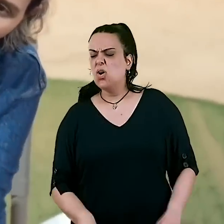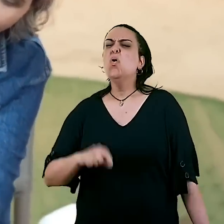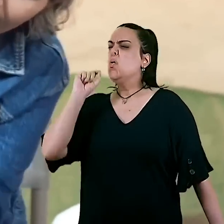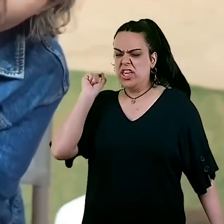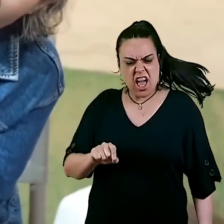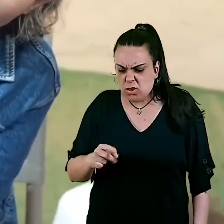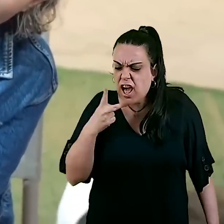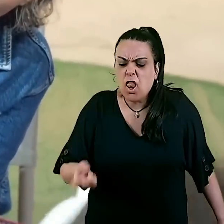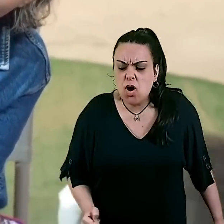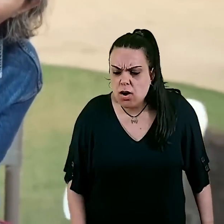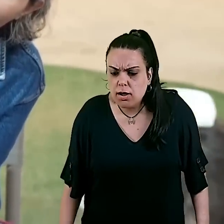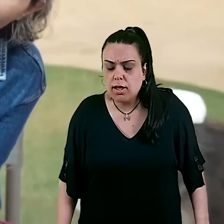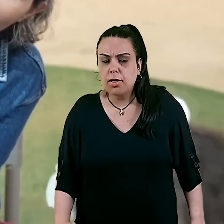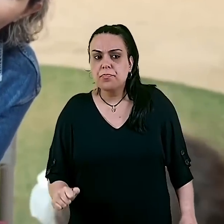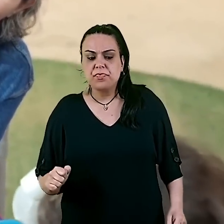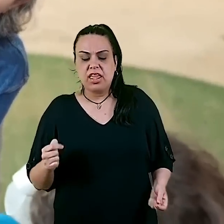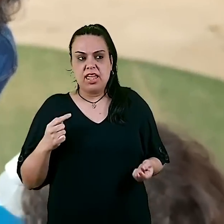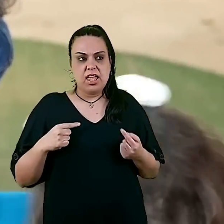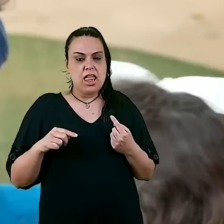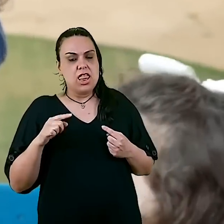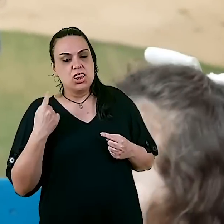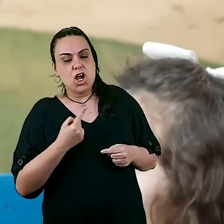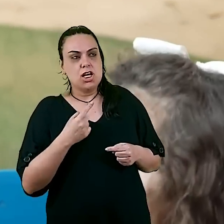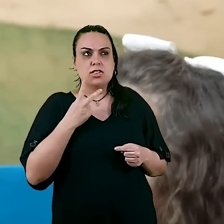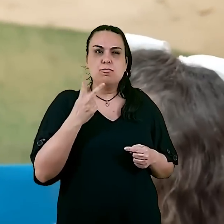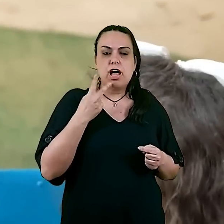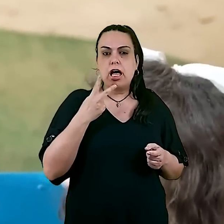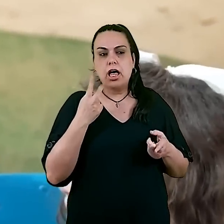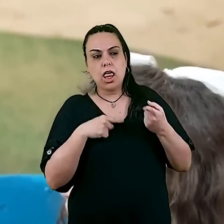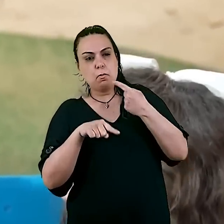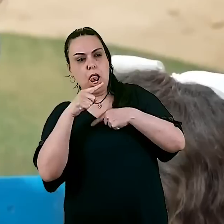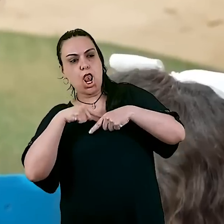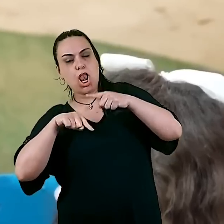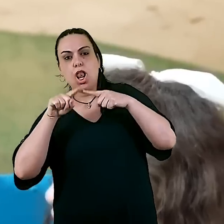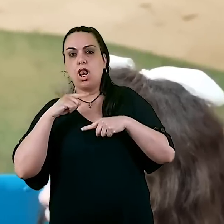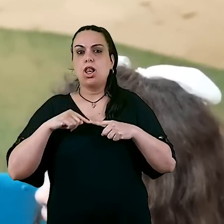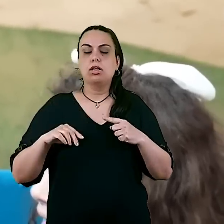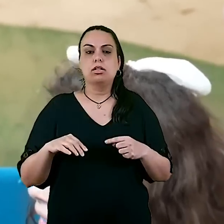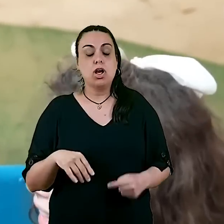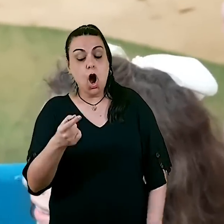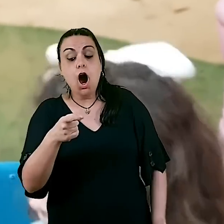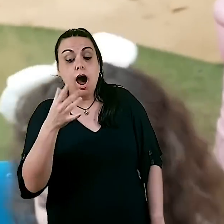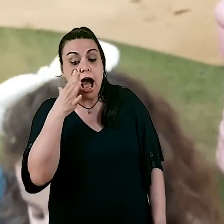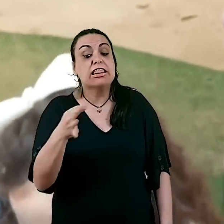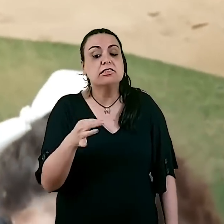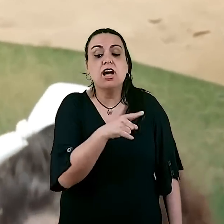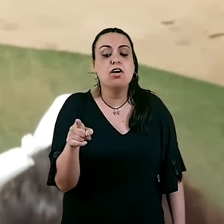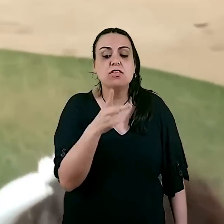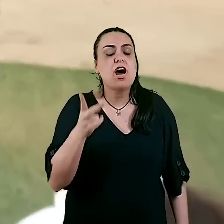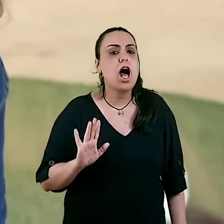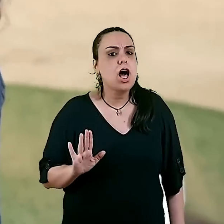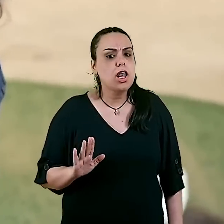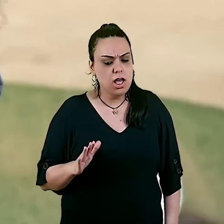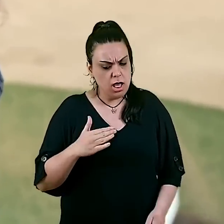falou, moleque? É, sobre... Linda. É, macaco. É... Presta atenção antes de falar,